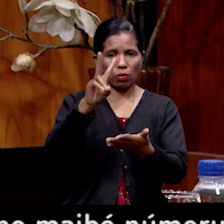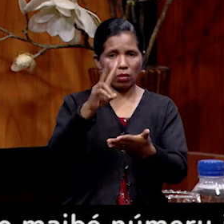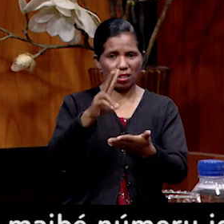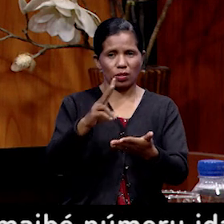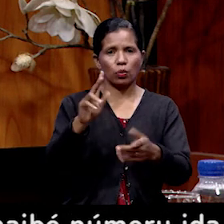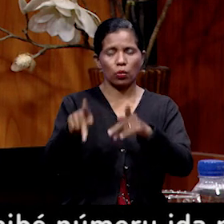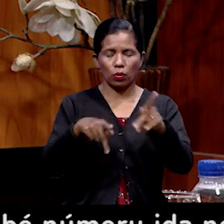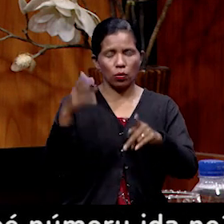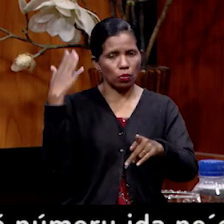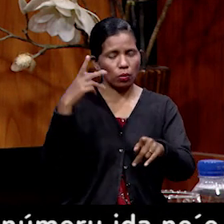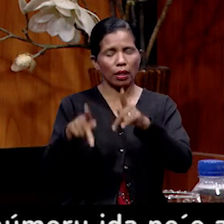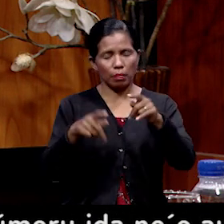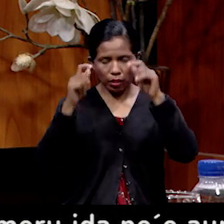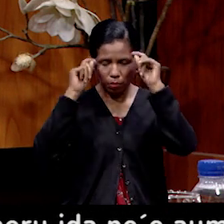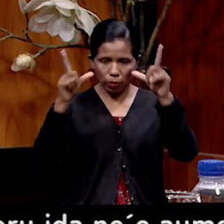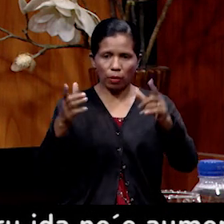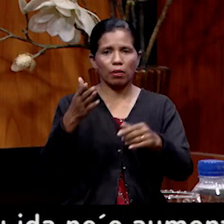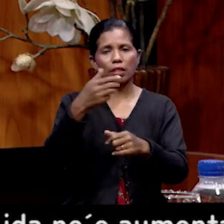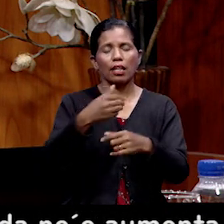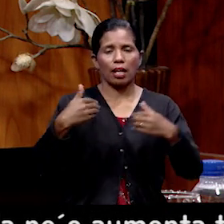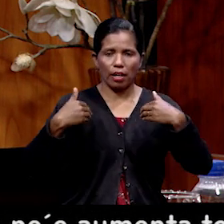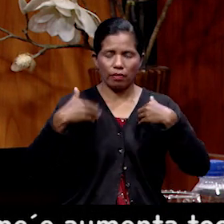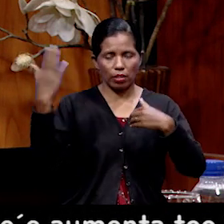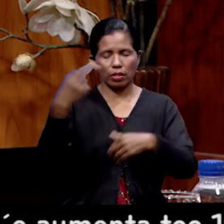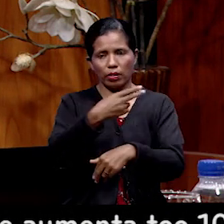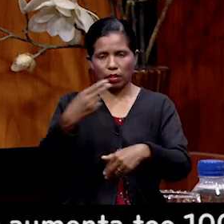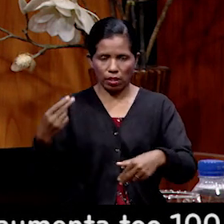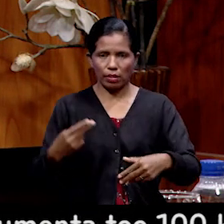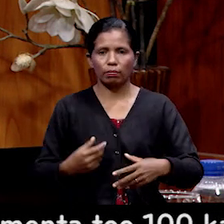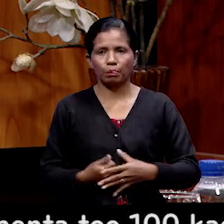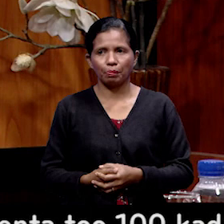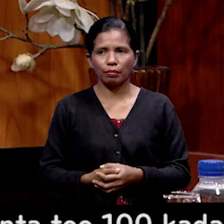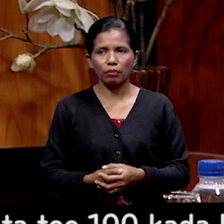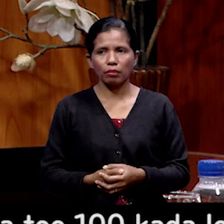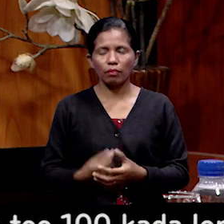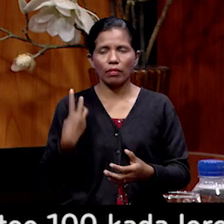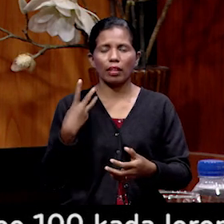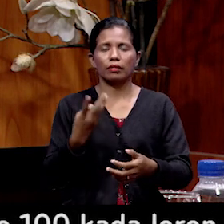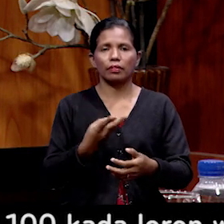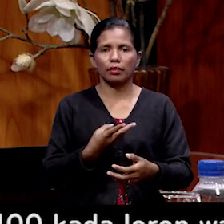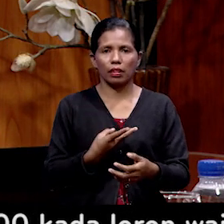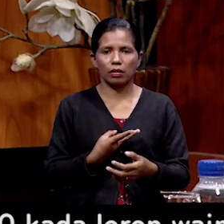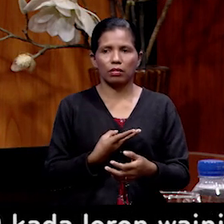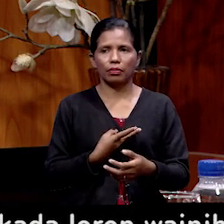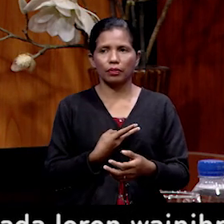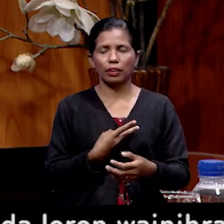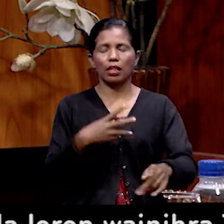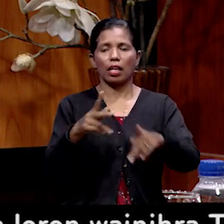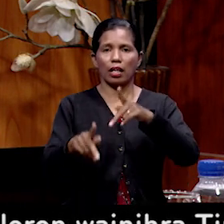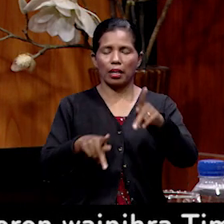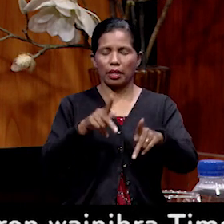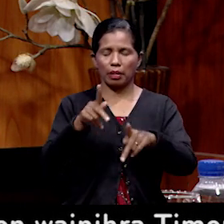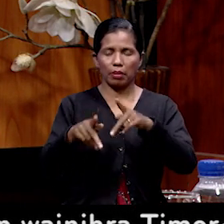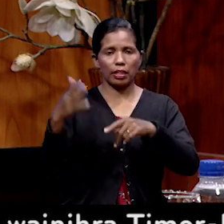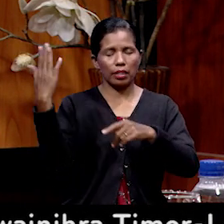be, lehosi Timor-Wang, e, rai, ketan, rai, ketan, idacelo, maka, itania, cidadão, ciranebe, e,